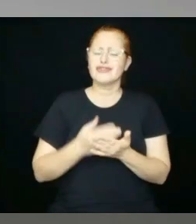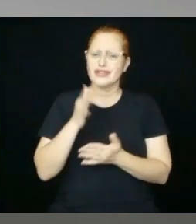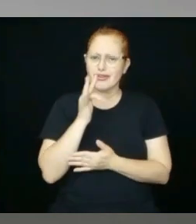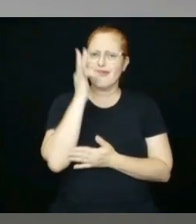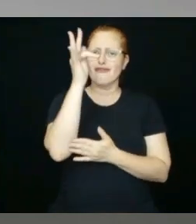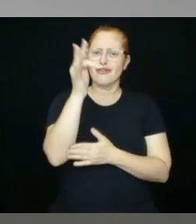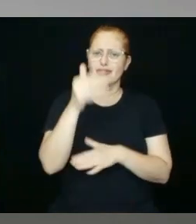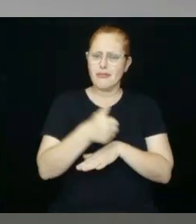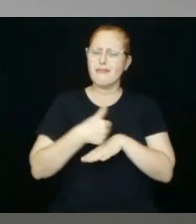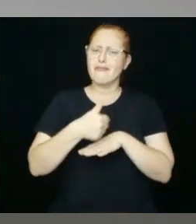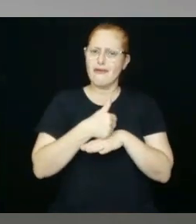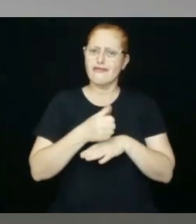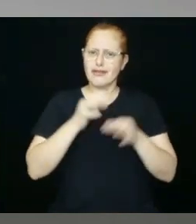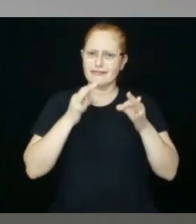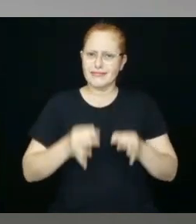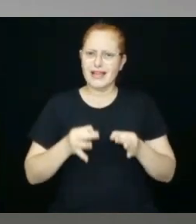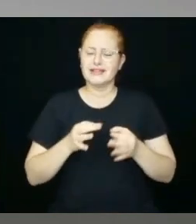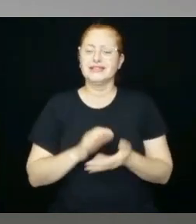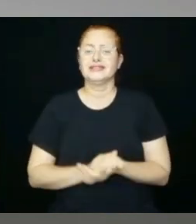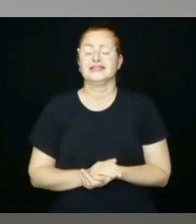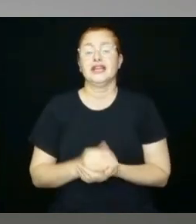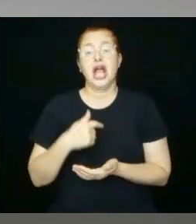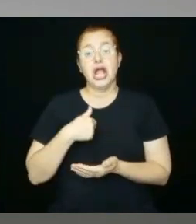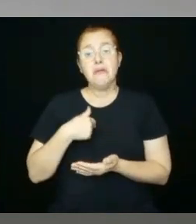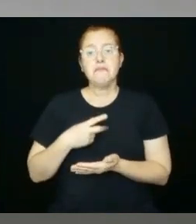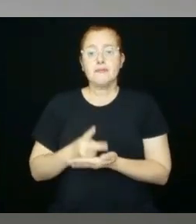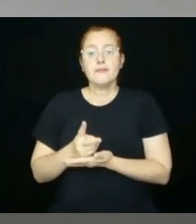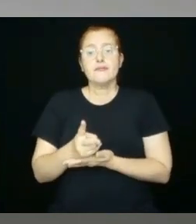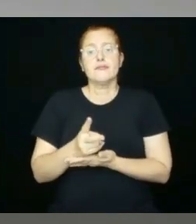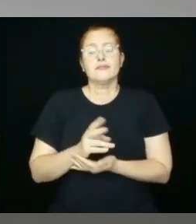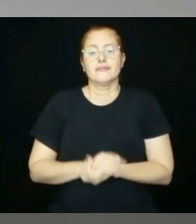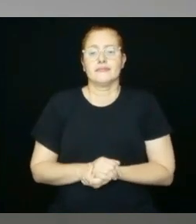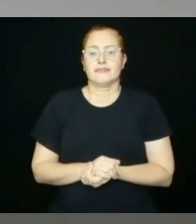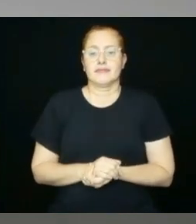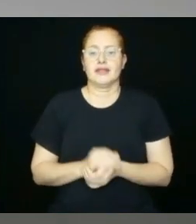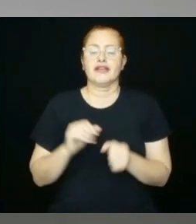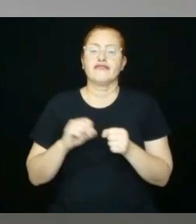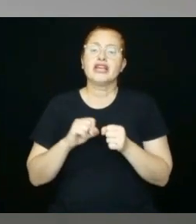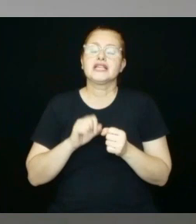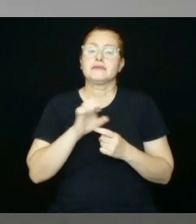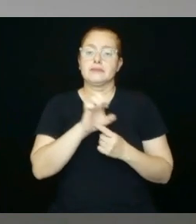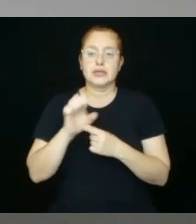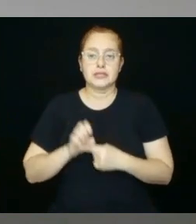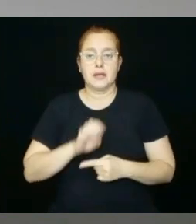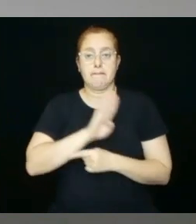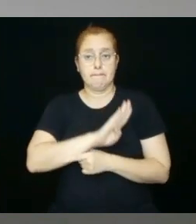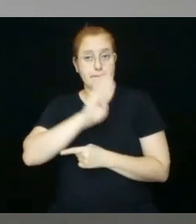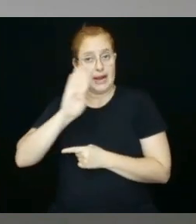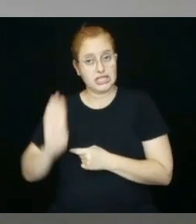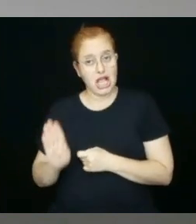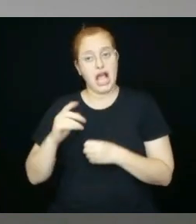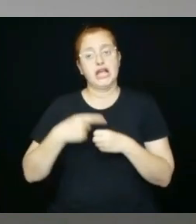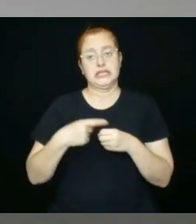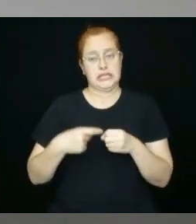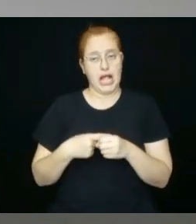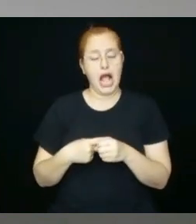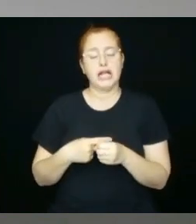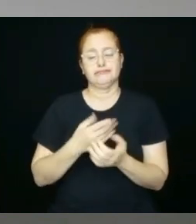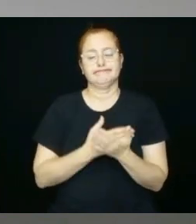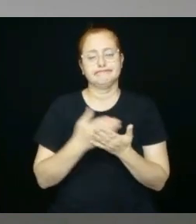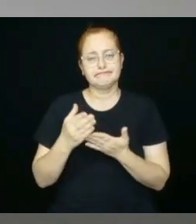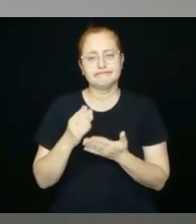caminho, assim. Tá, aí eu segui, então lá fiz exposições lá em Bagé, assim, comecei bem,